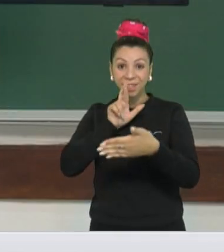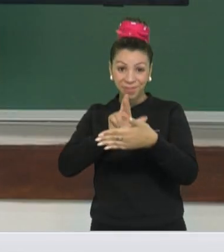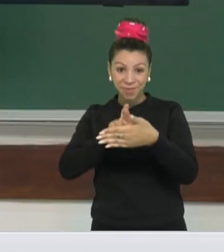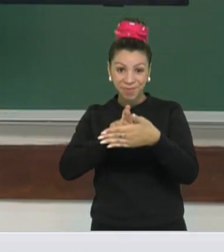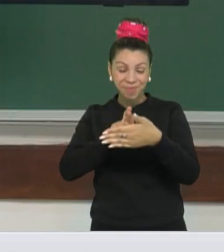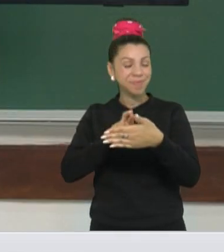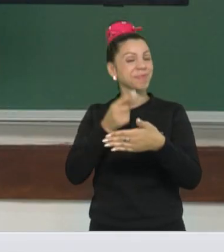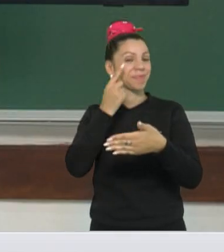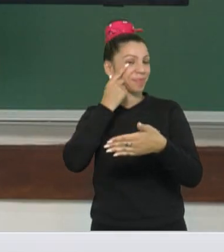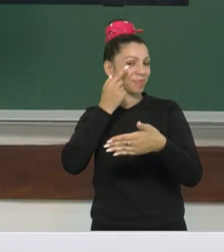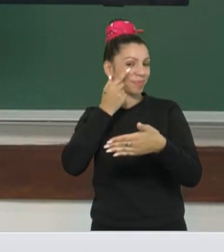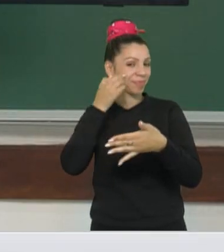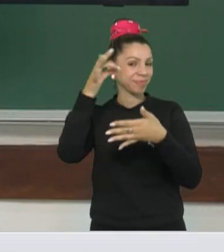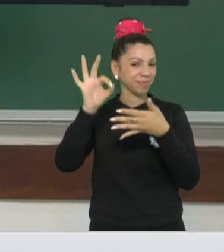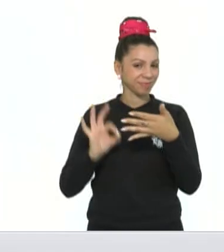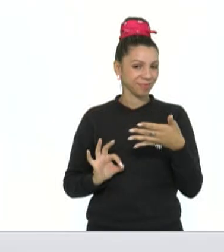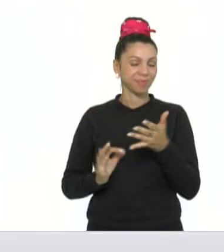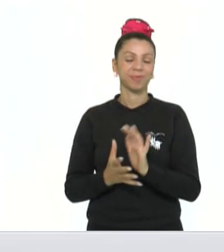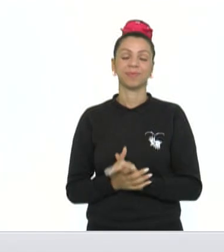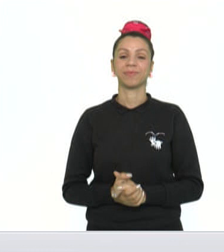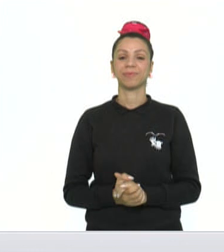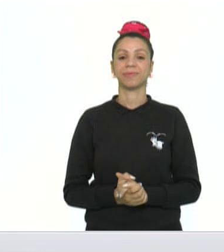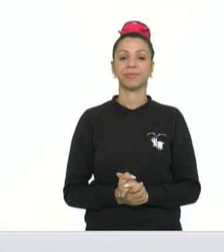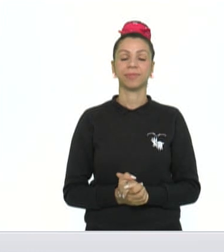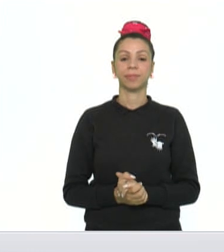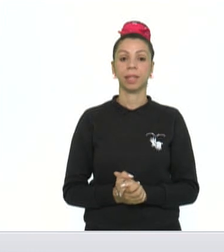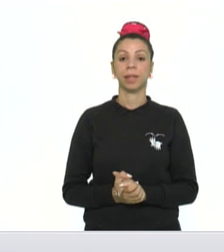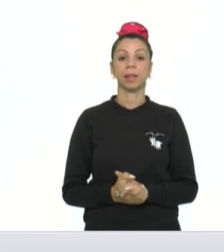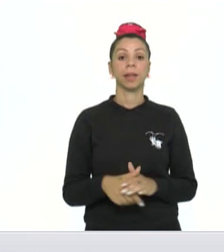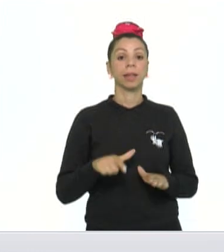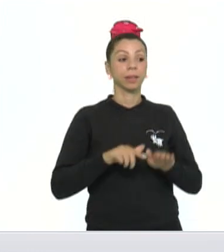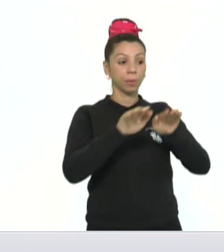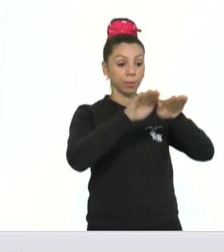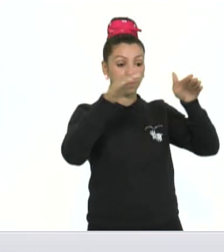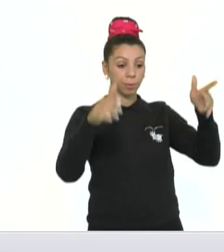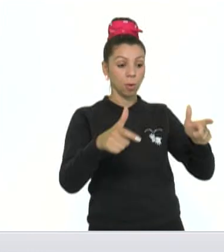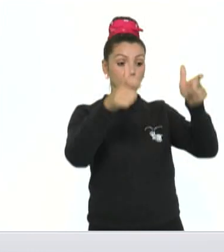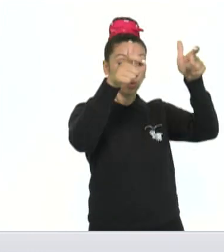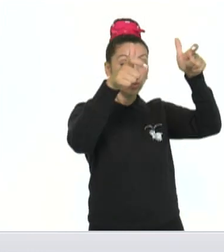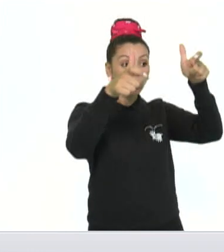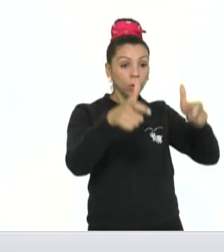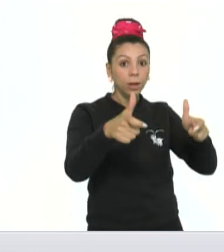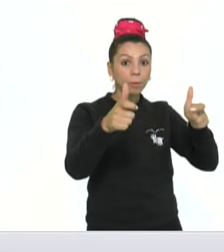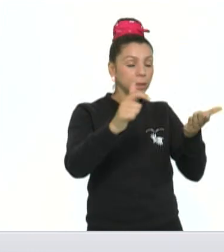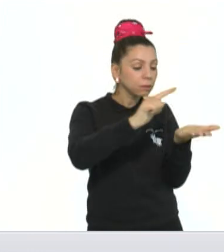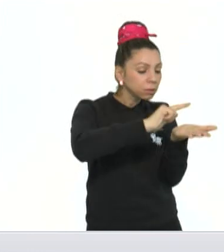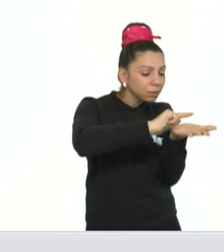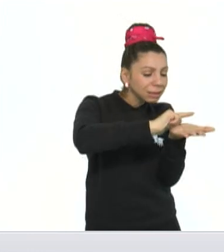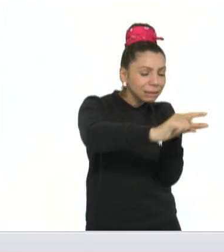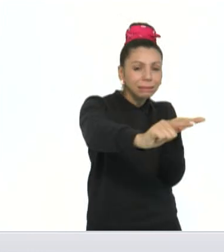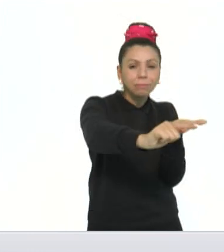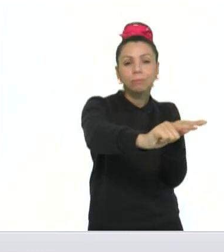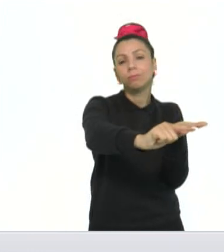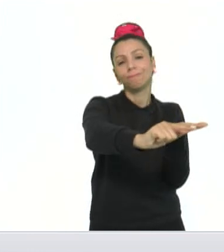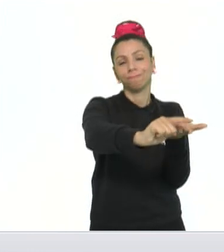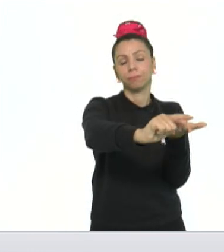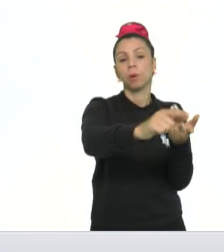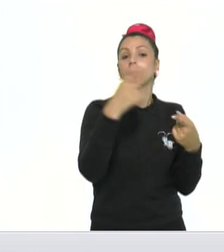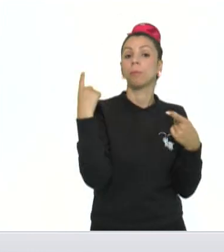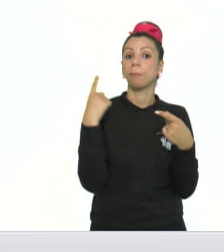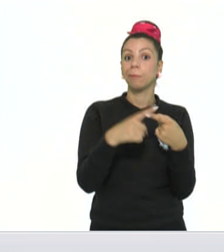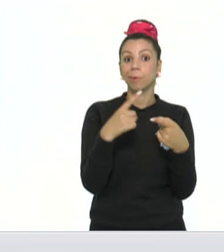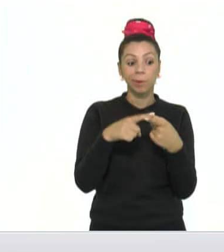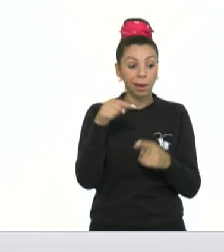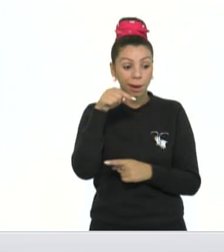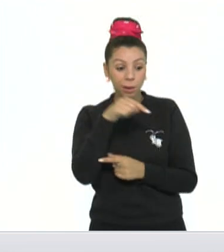Respondido? Vamos conferir? A limpeza das sedes dos deliveries deve ser muito bem feita, porque